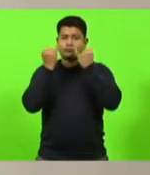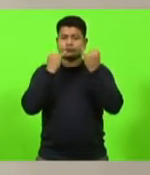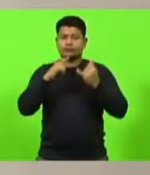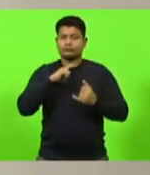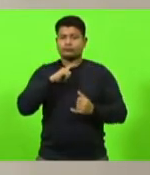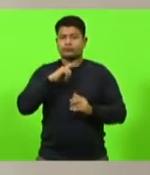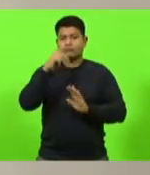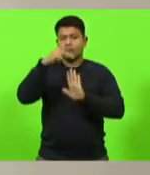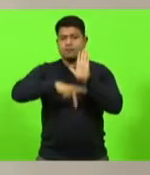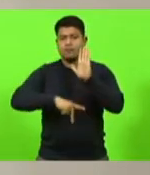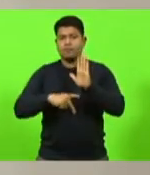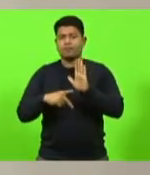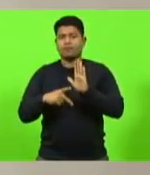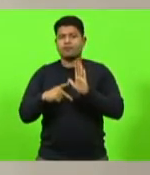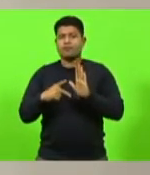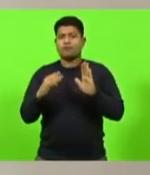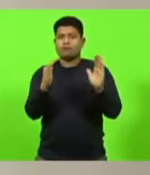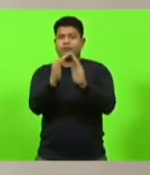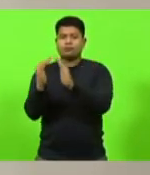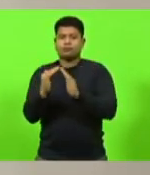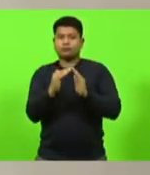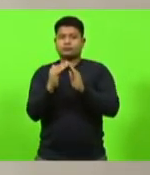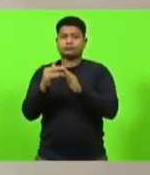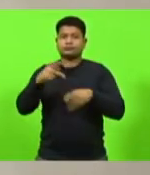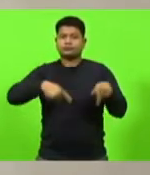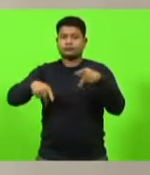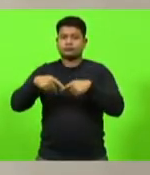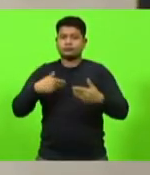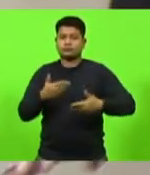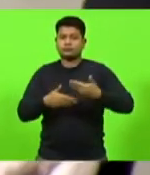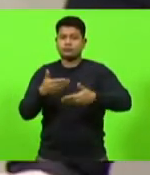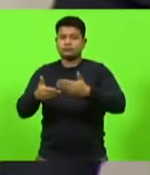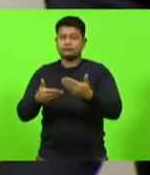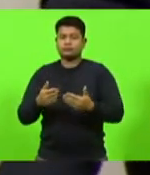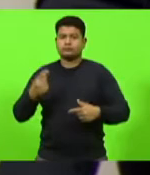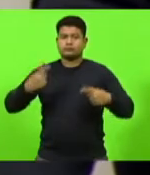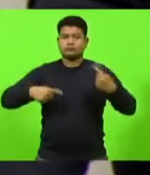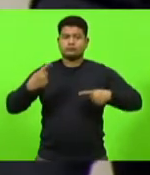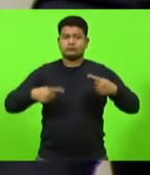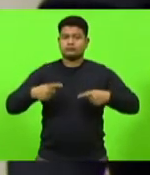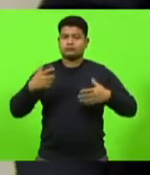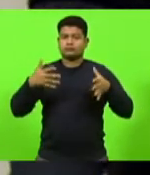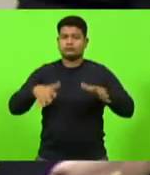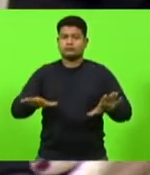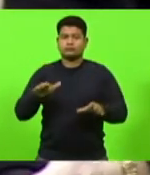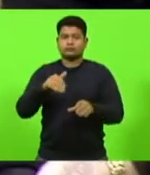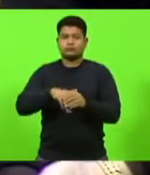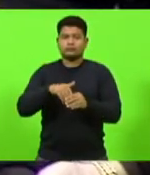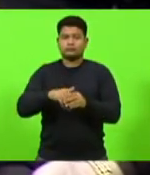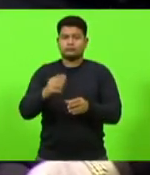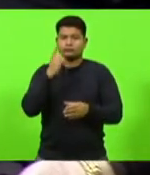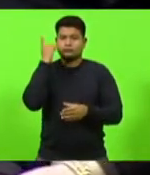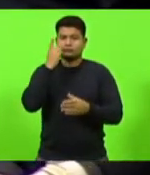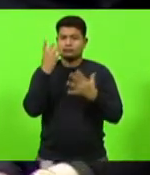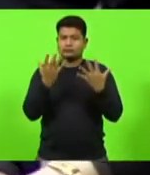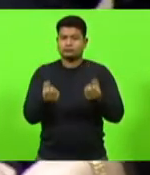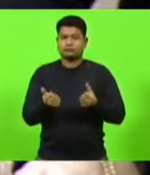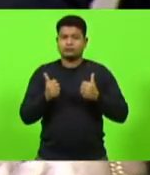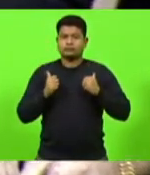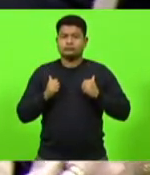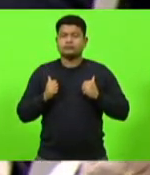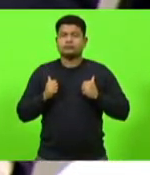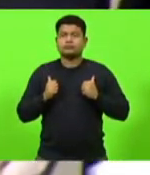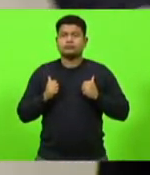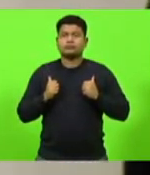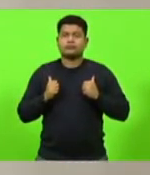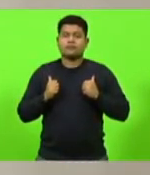de moradias populares em trâmite, em discussão. Não havendo quem queira discutir, em votação. Deputados que aprovam, permaneçam como